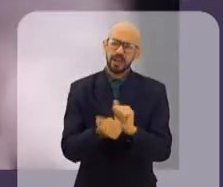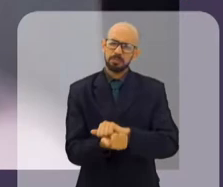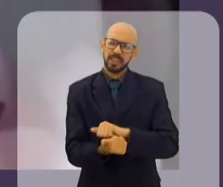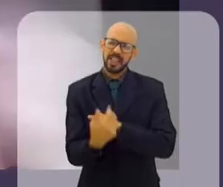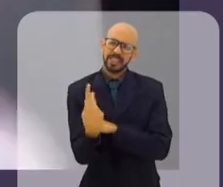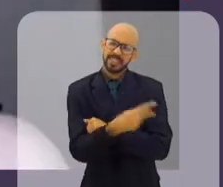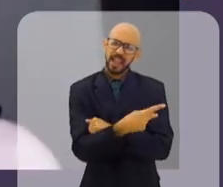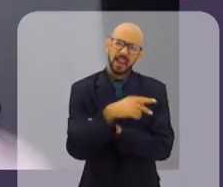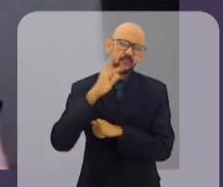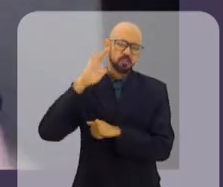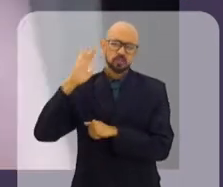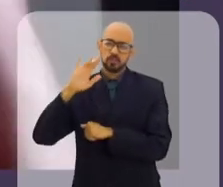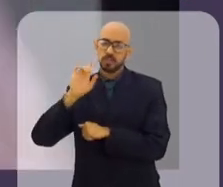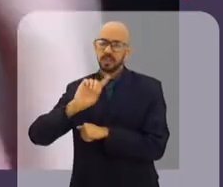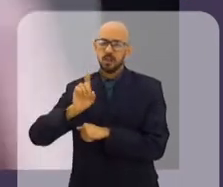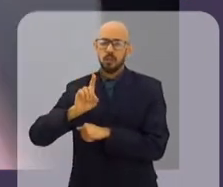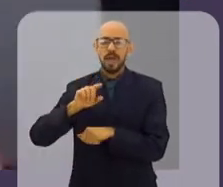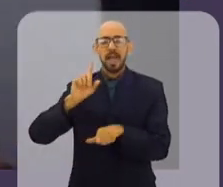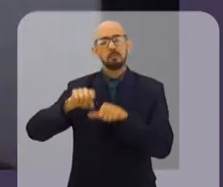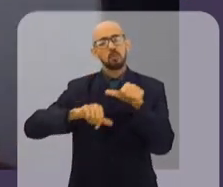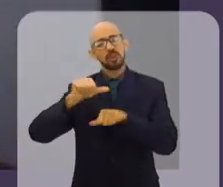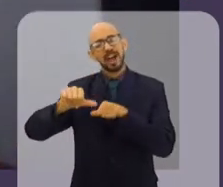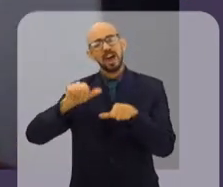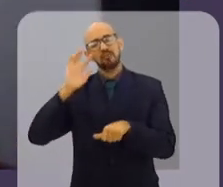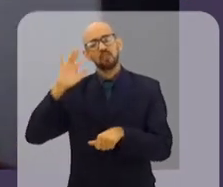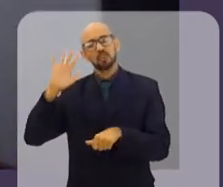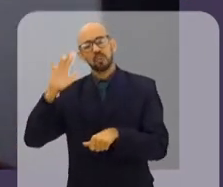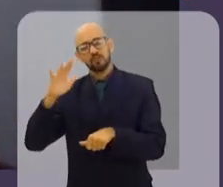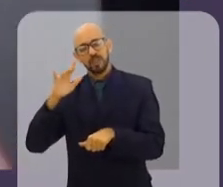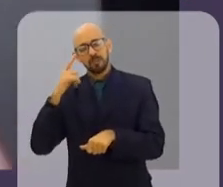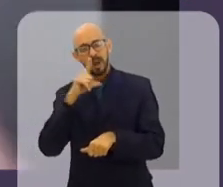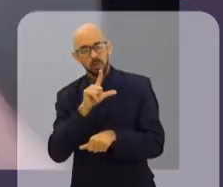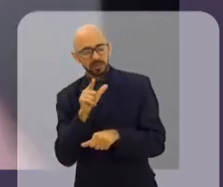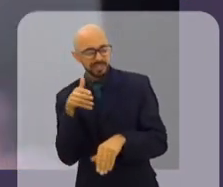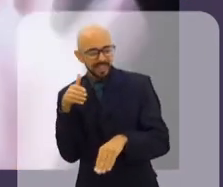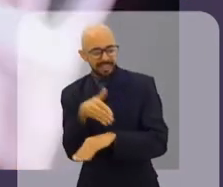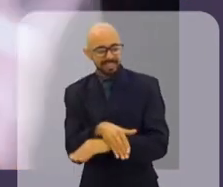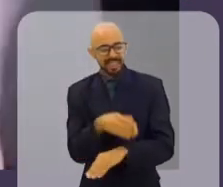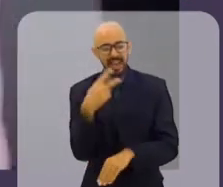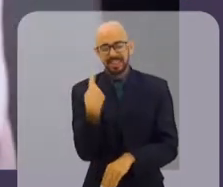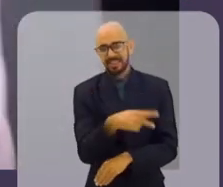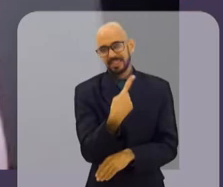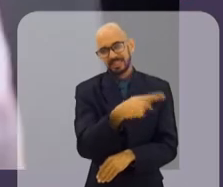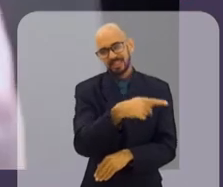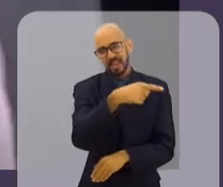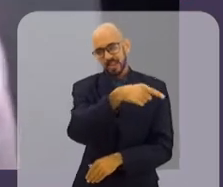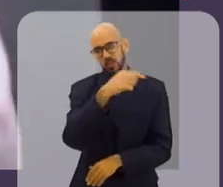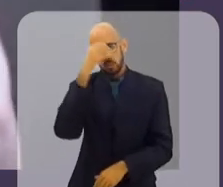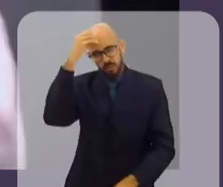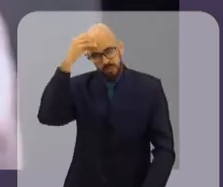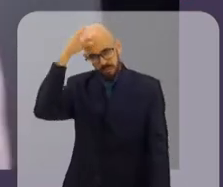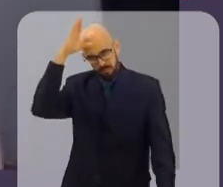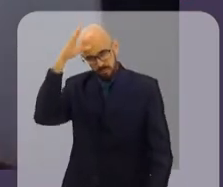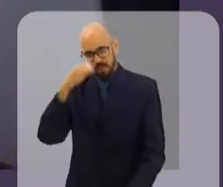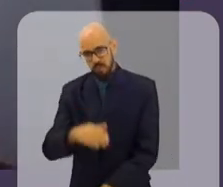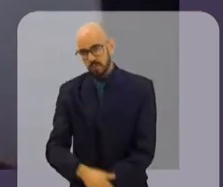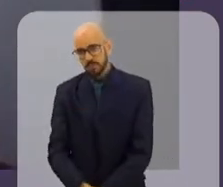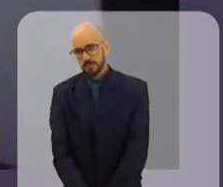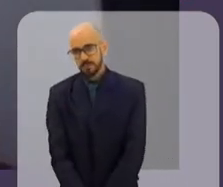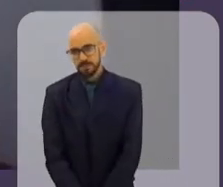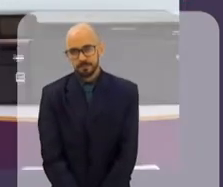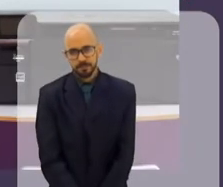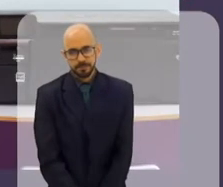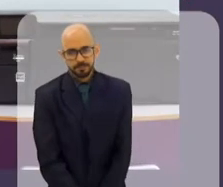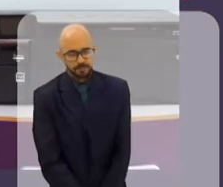filosofia, talvez eu precise mudar a filosofia para que ela possa ser, possa entrar dentro desse universo excludente, né.